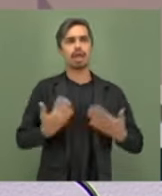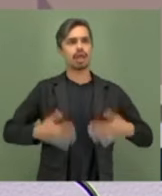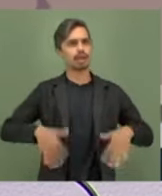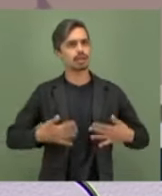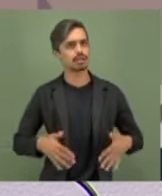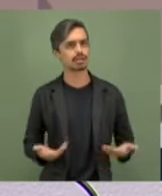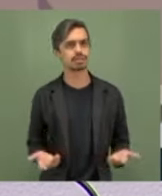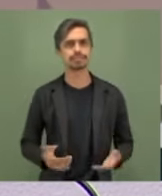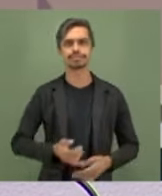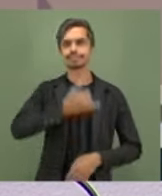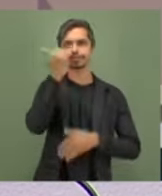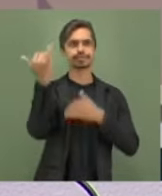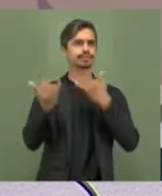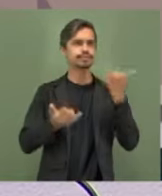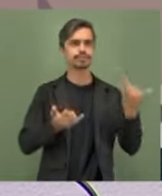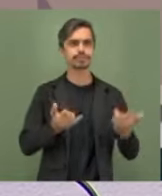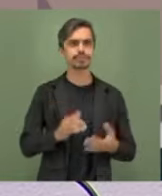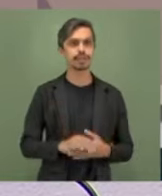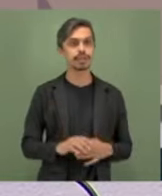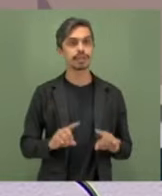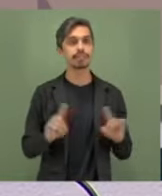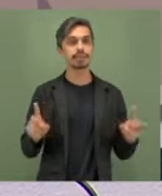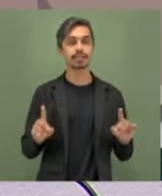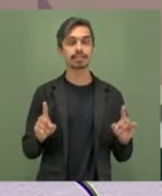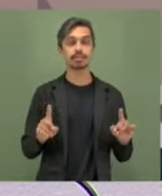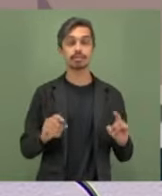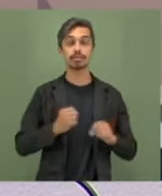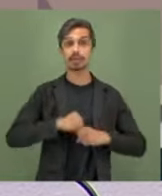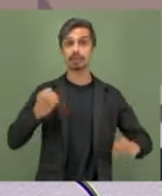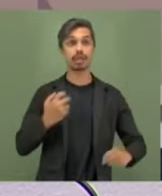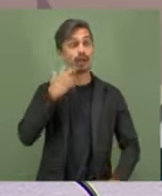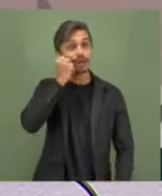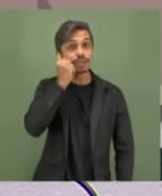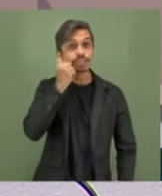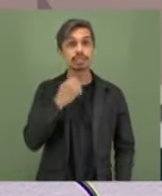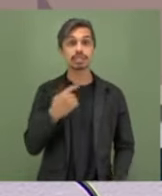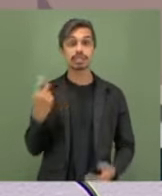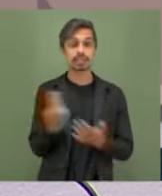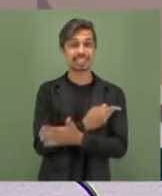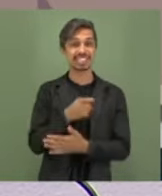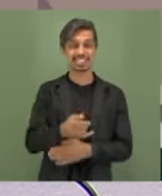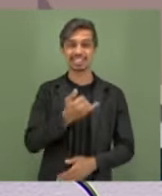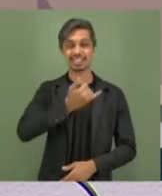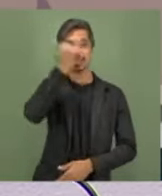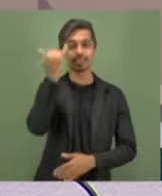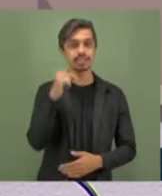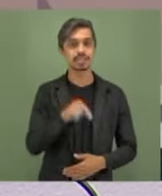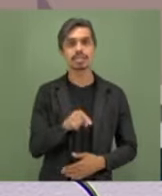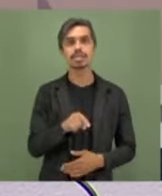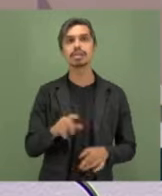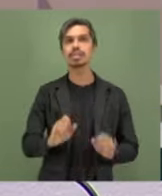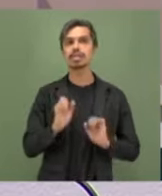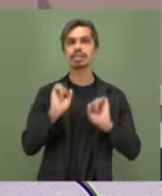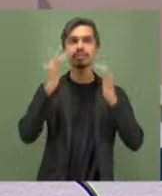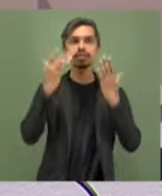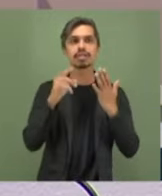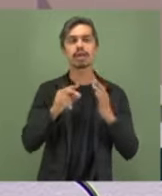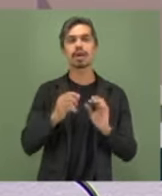são incríveis. Mas, como eu dizia, além de uma enorme vergonha, além desse incidente diplomático, esse episódio foi uma